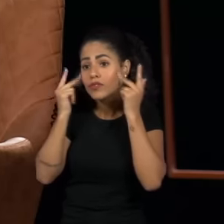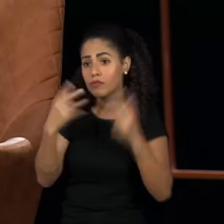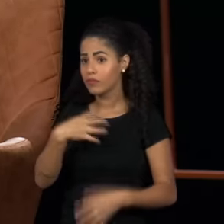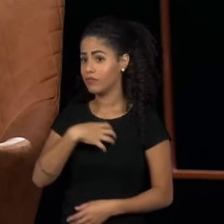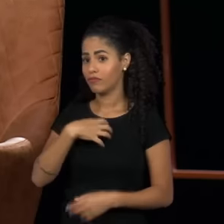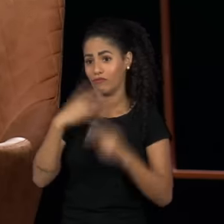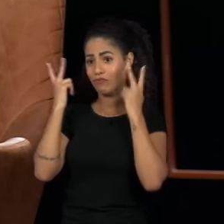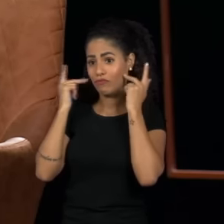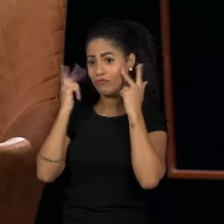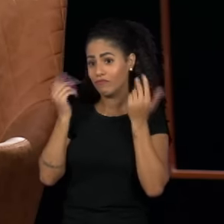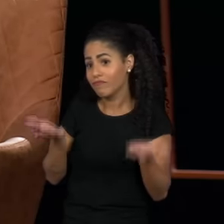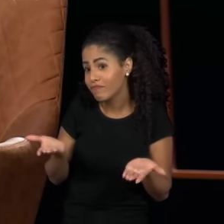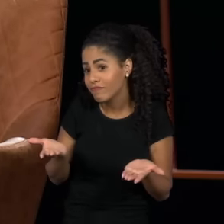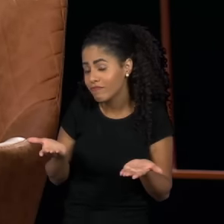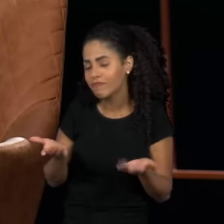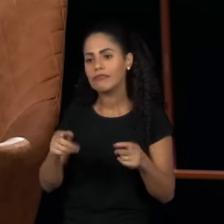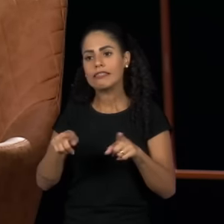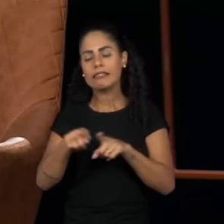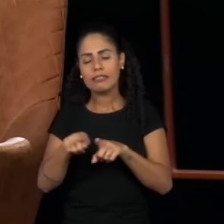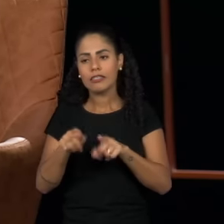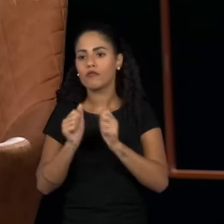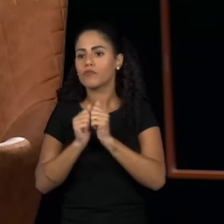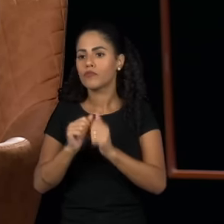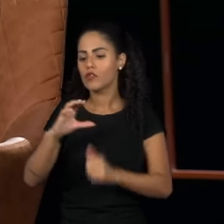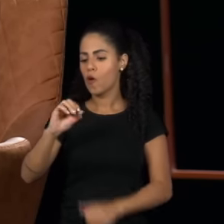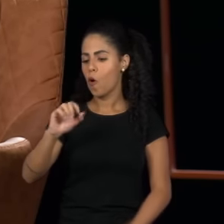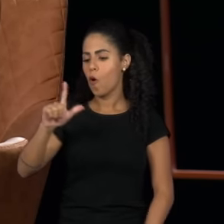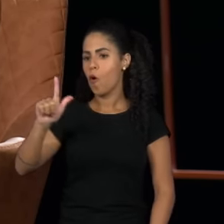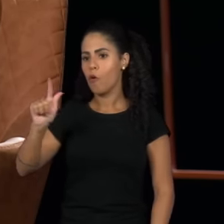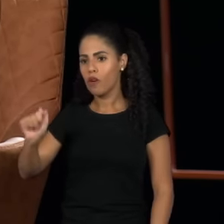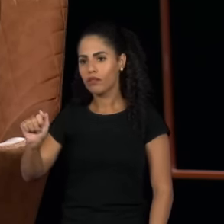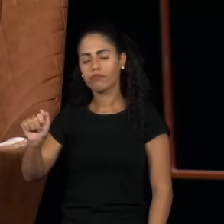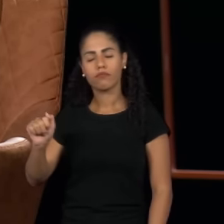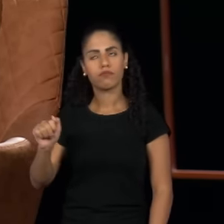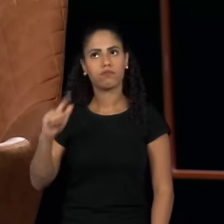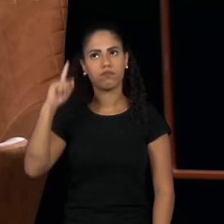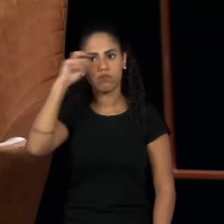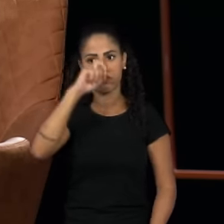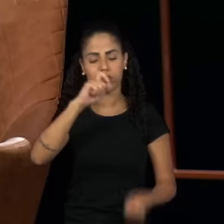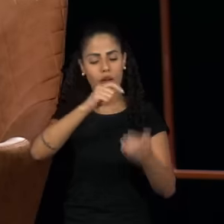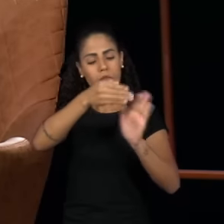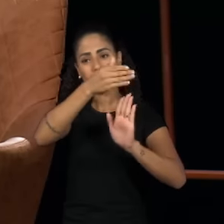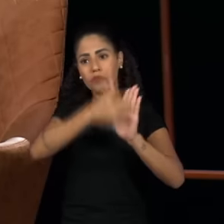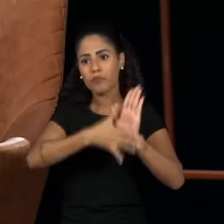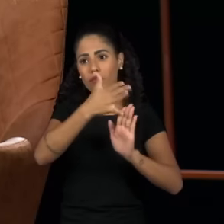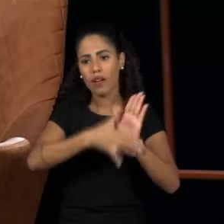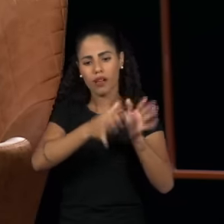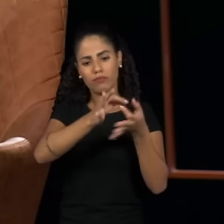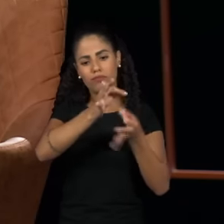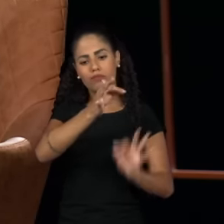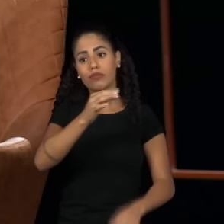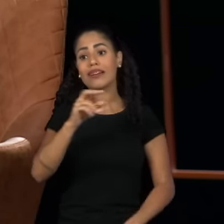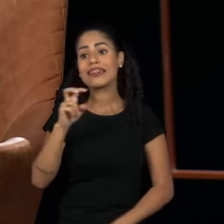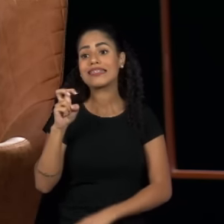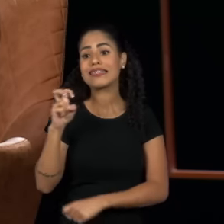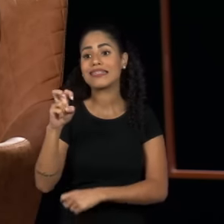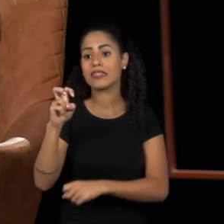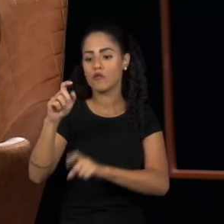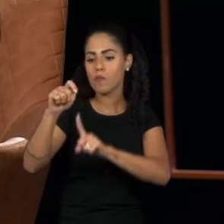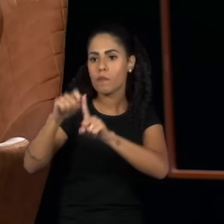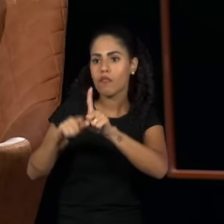Nelson Rodrigues. Mas no Olga, é porque era muito grande. Eu fiquei 5 meses nesse filme, envolvida com esse